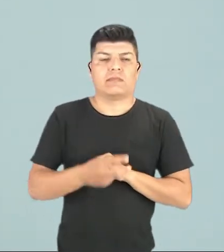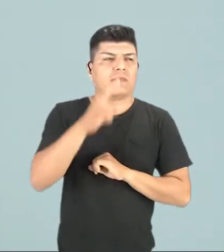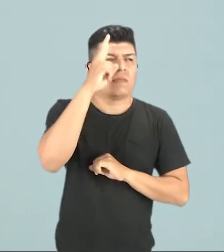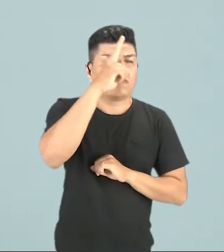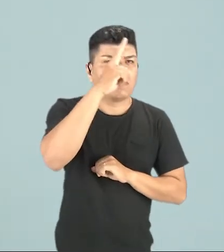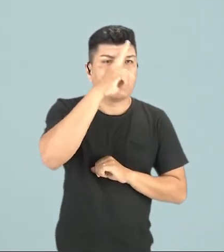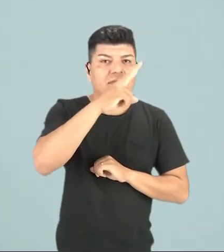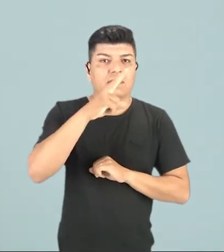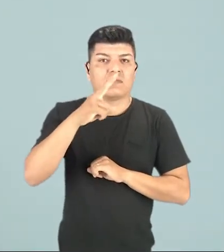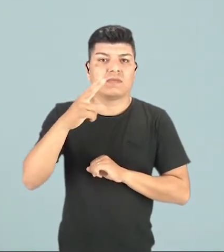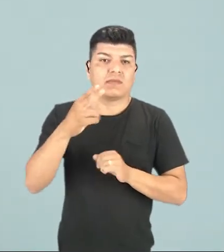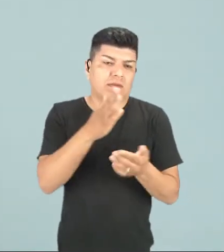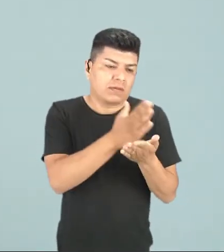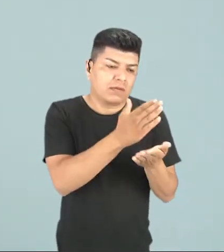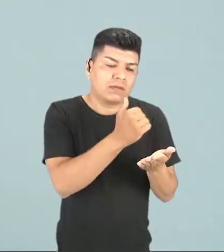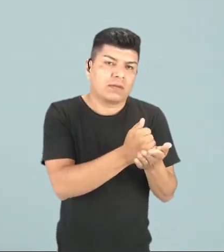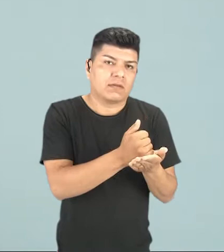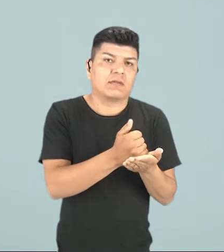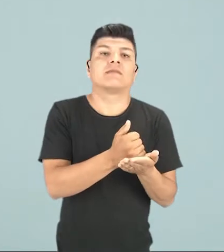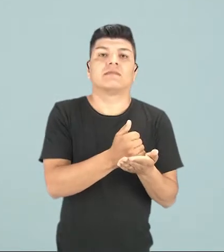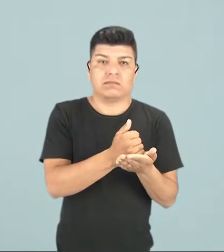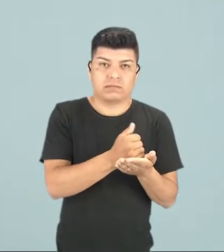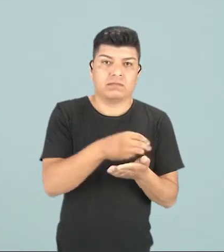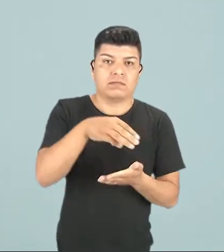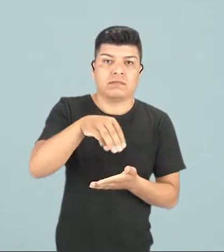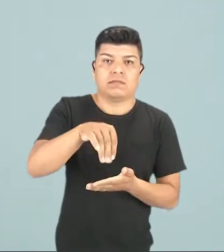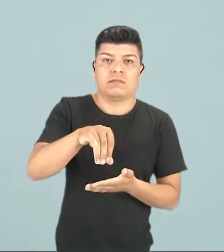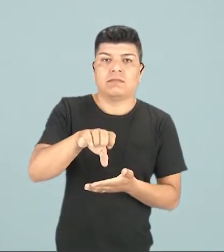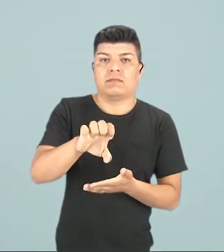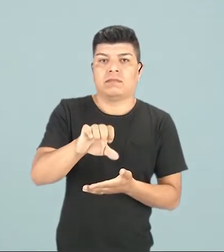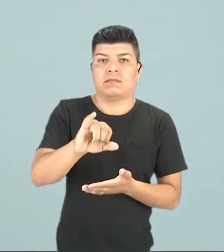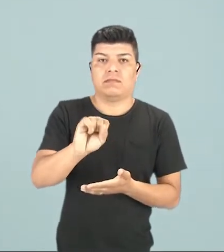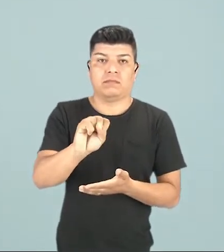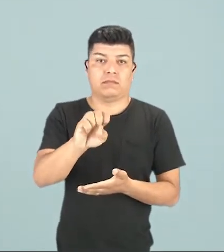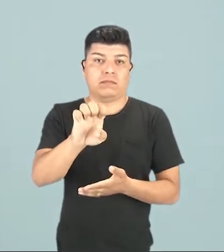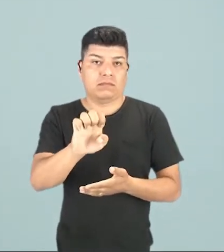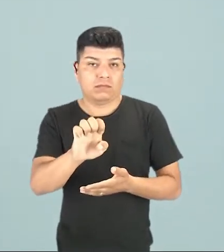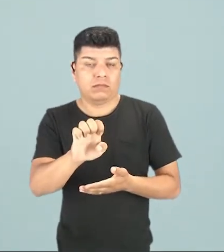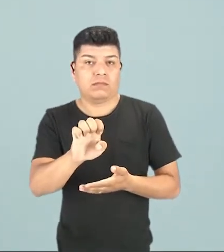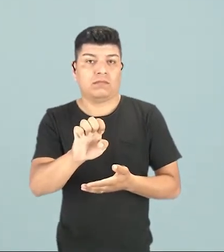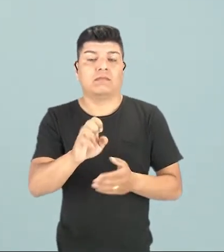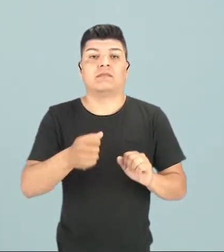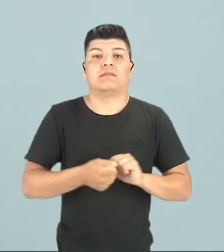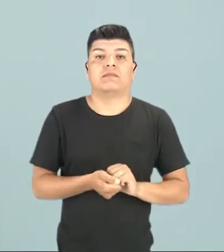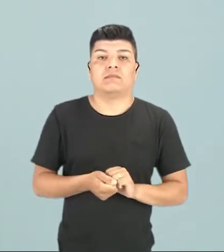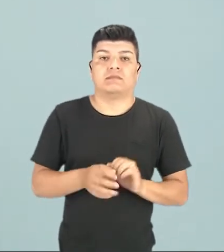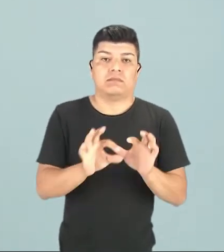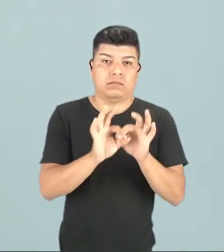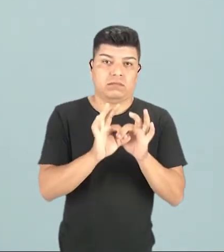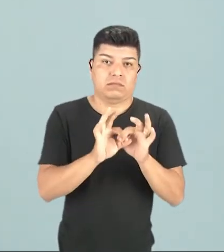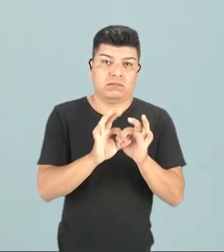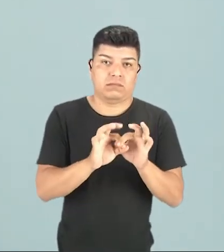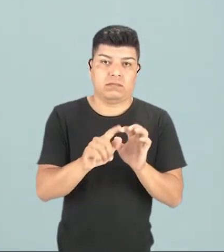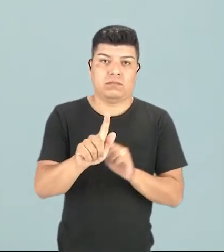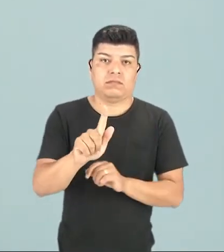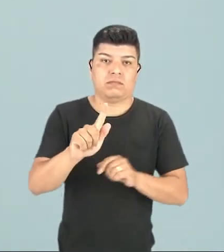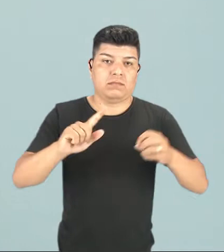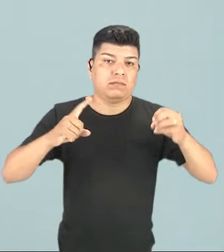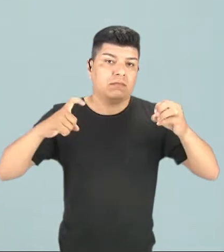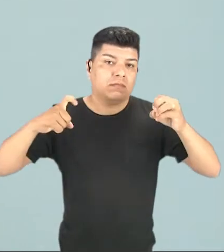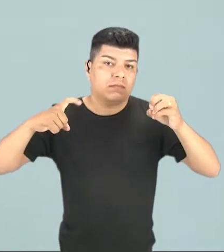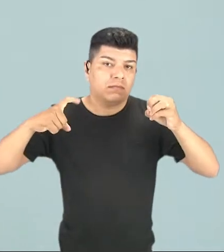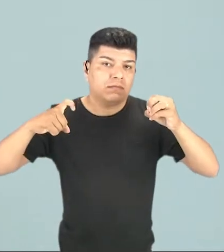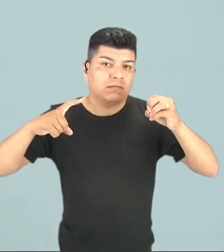da meiose para a formação dos gametas, nós temos a separação do material genético, certo? Então,